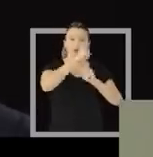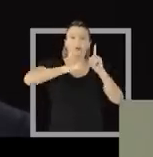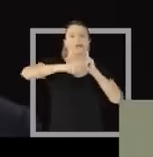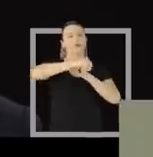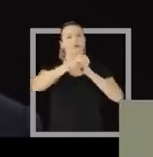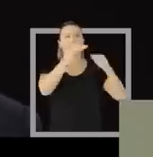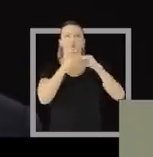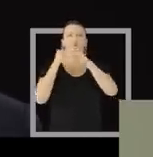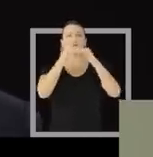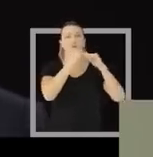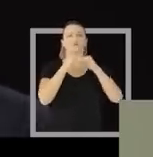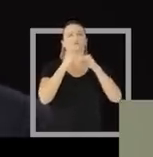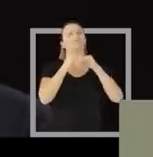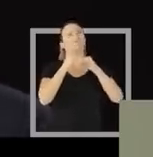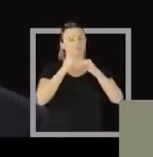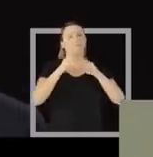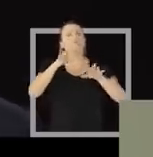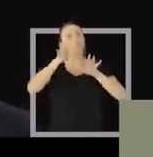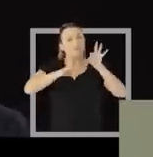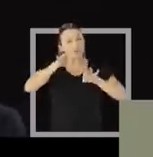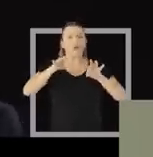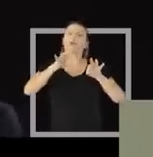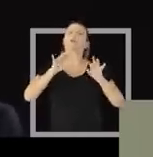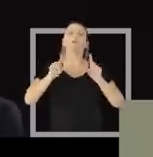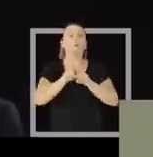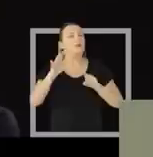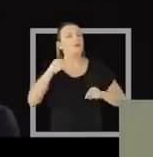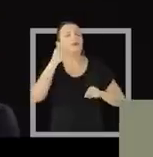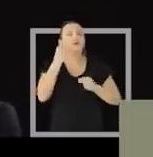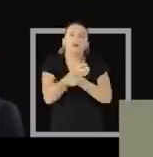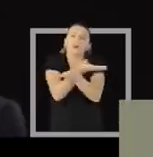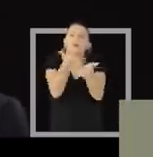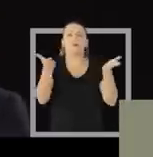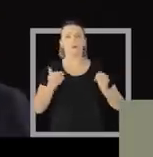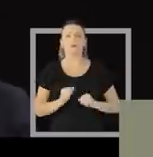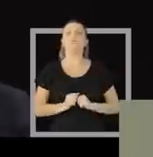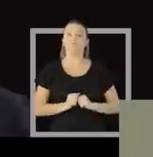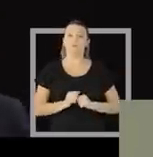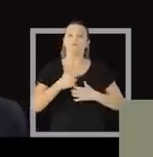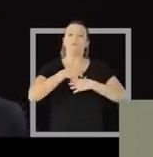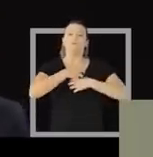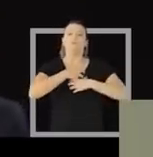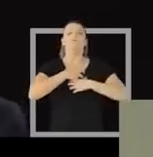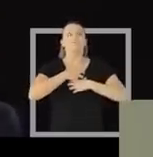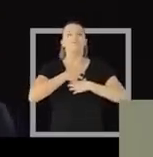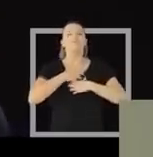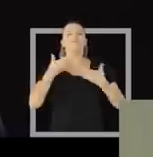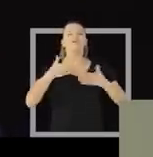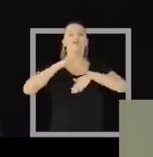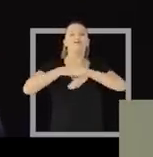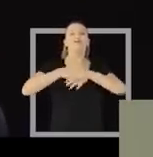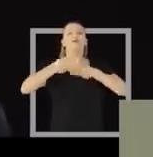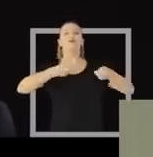justa, mais igual e com muito mais oportunidade para todos. É com esse espírito que eu